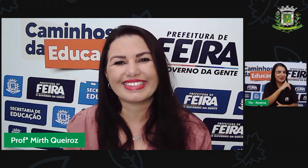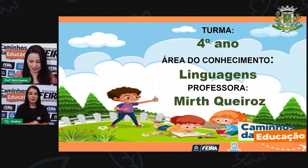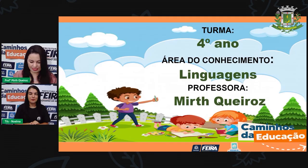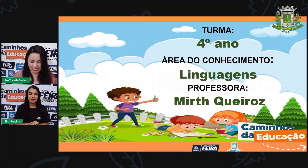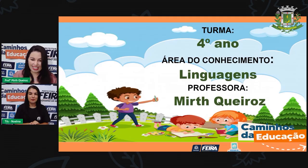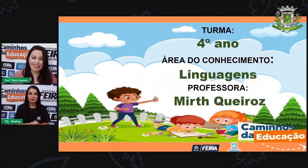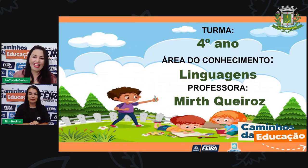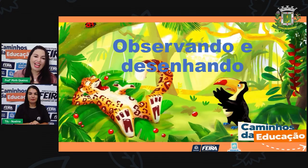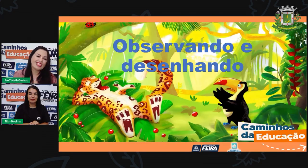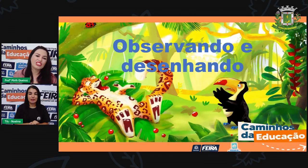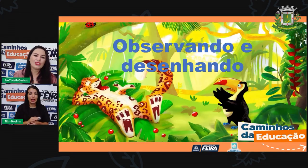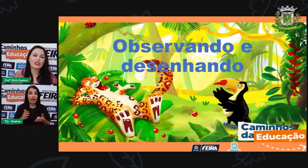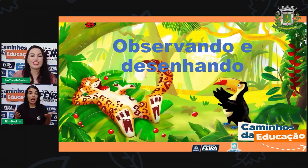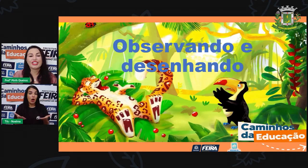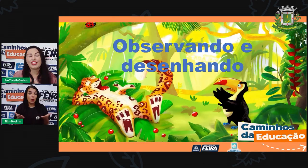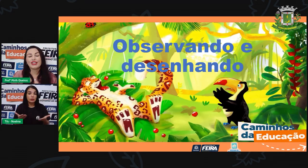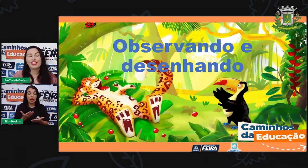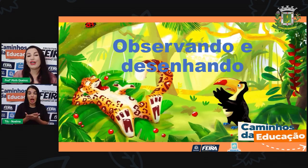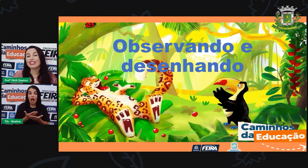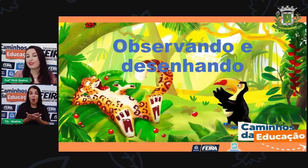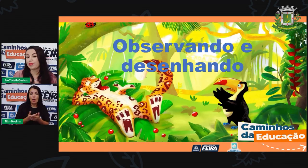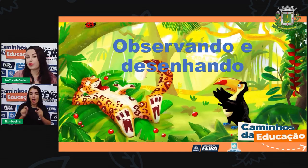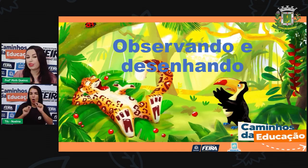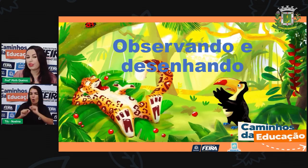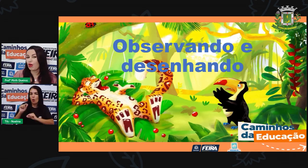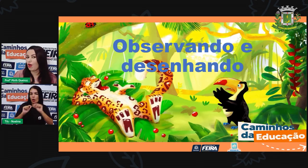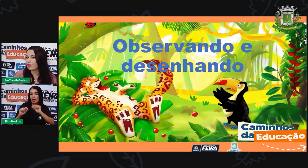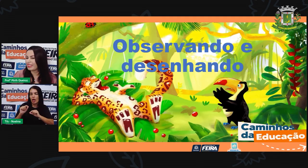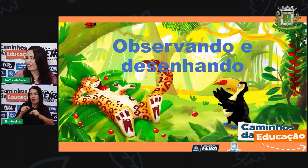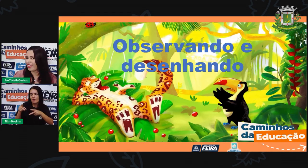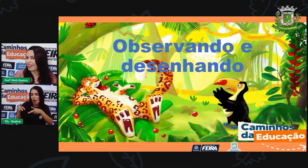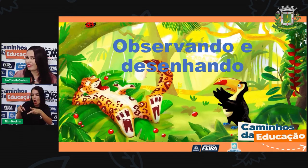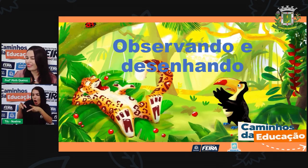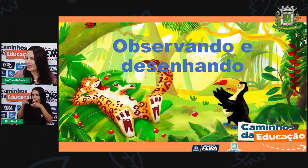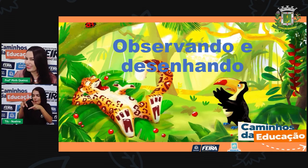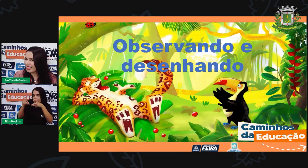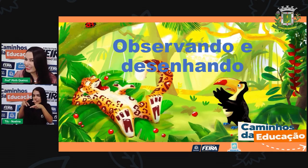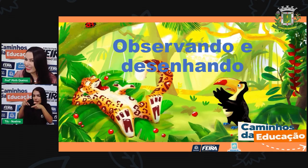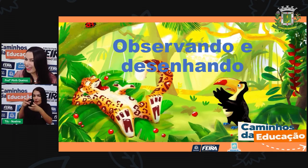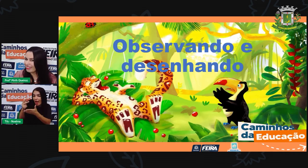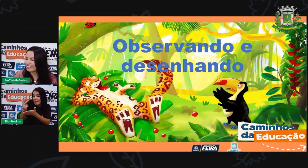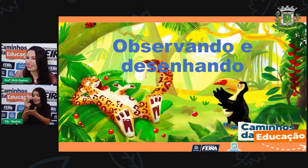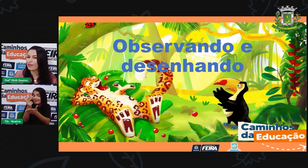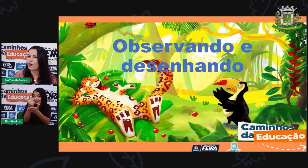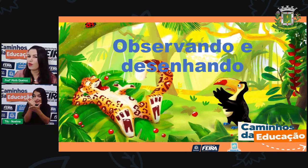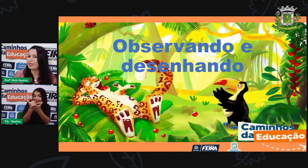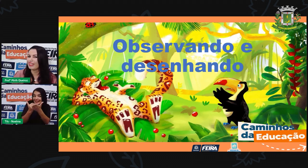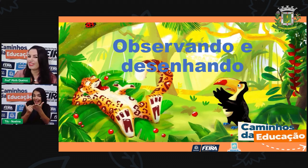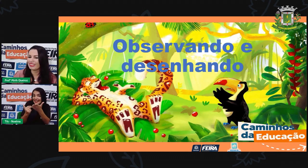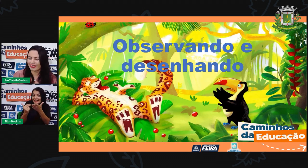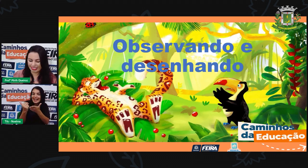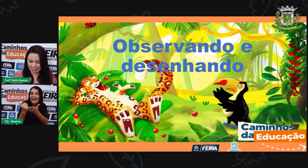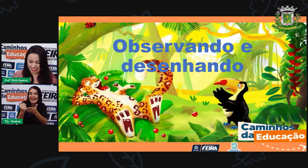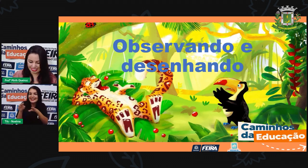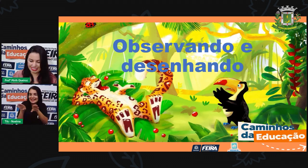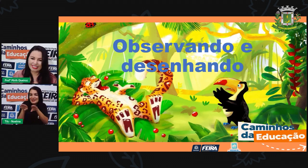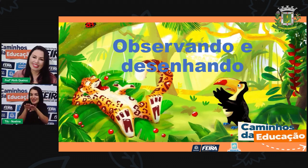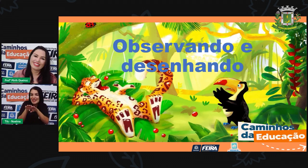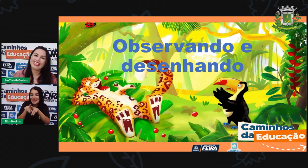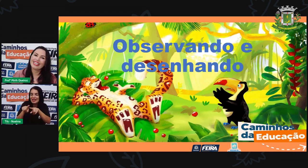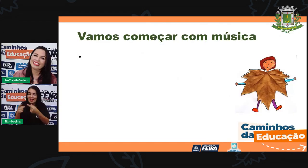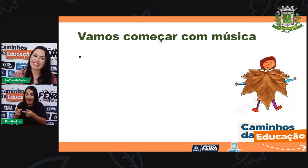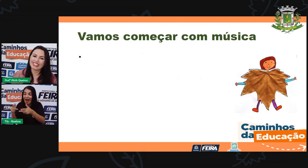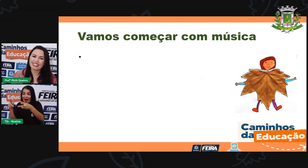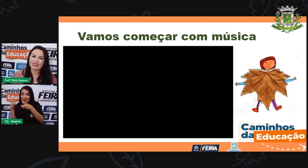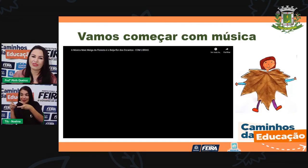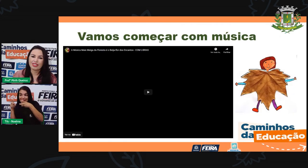Na aula de hoje, nós vamos observar e desenhar. Então, observando e